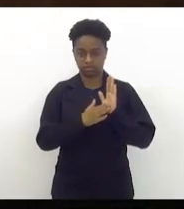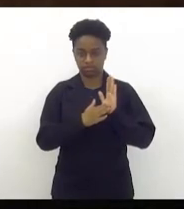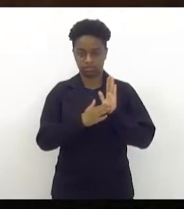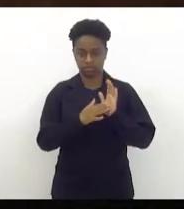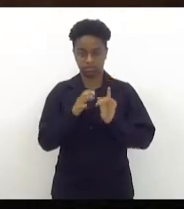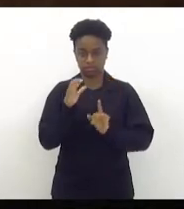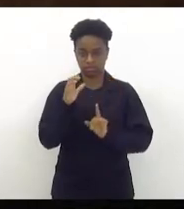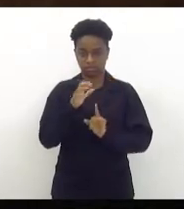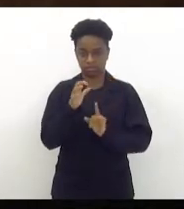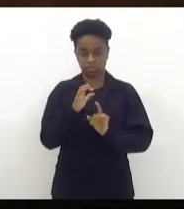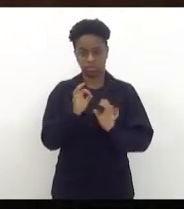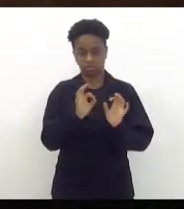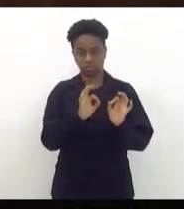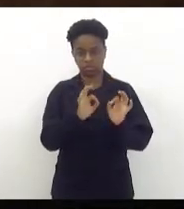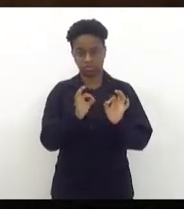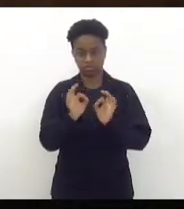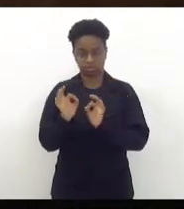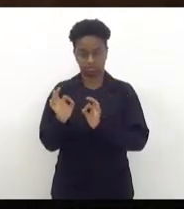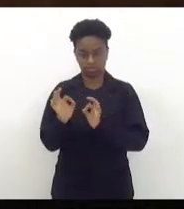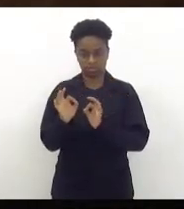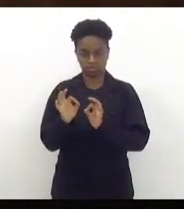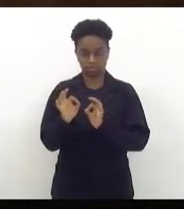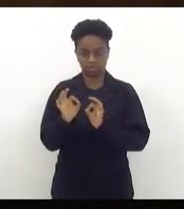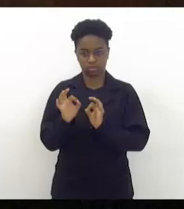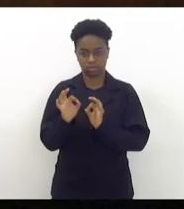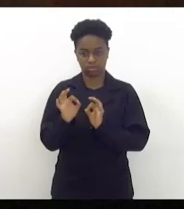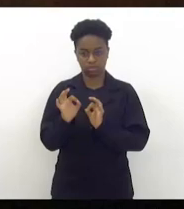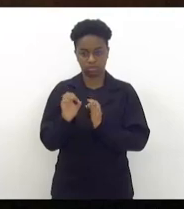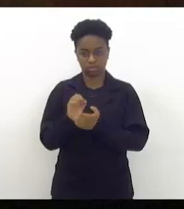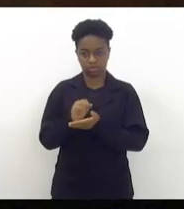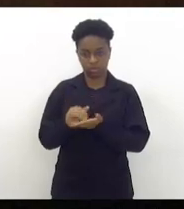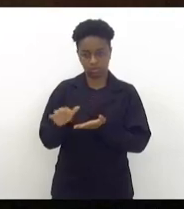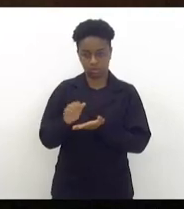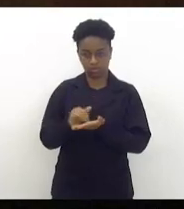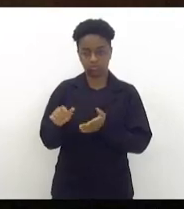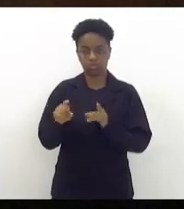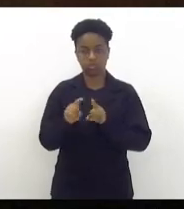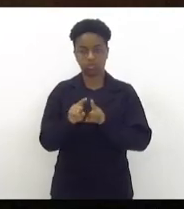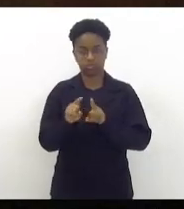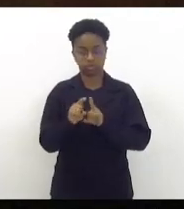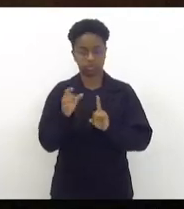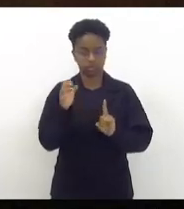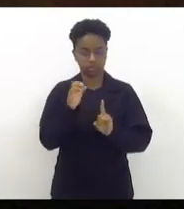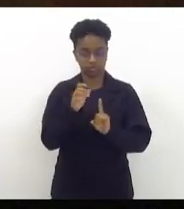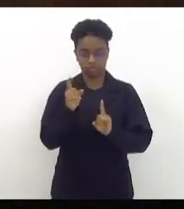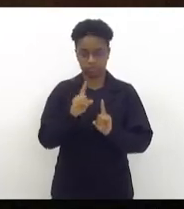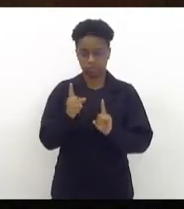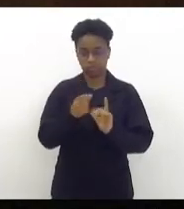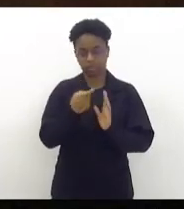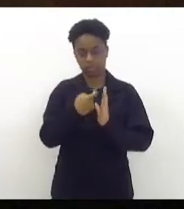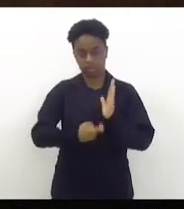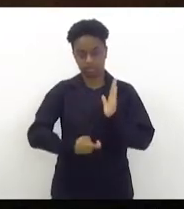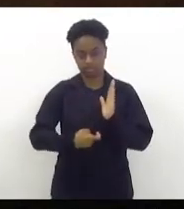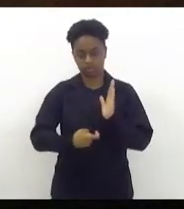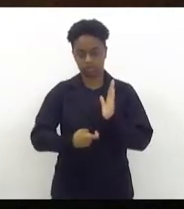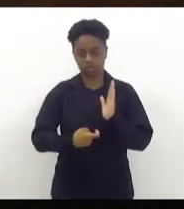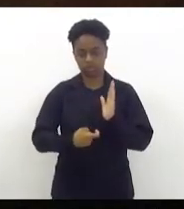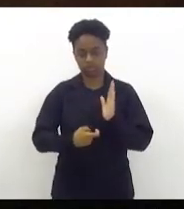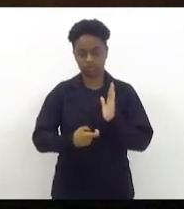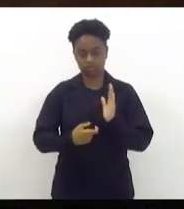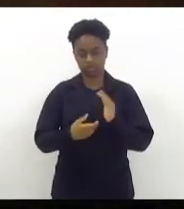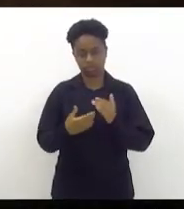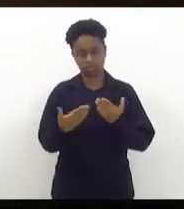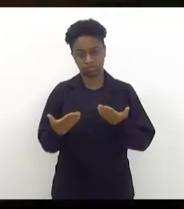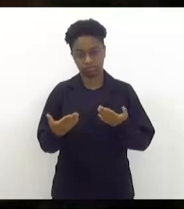em custas e, por via de consequência, também não mexe em taxas, ela